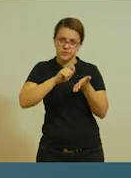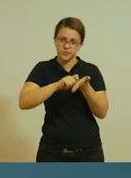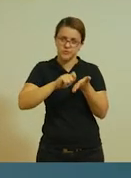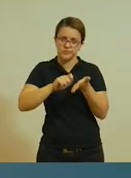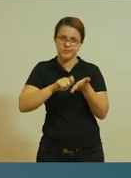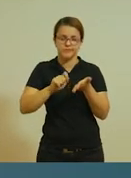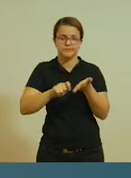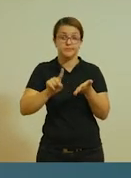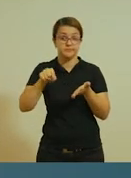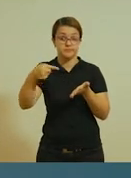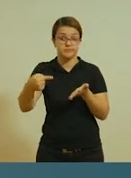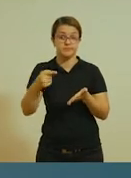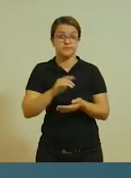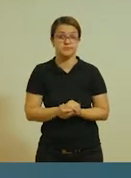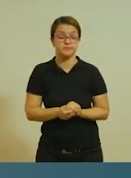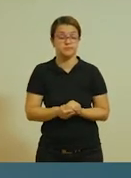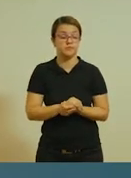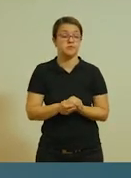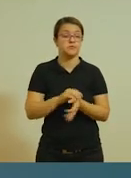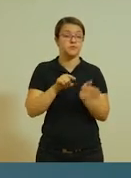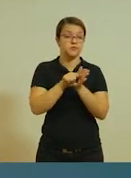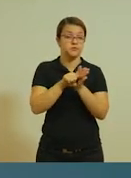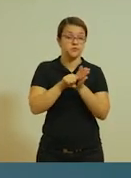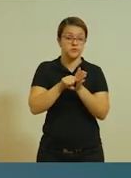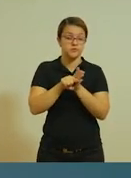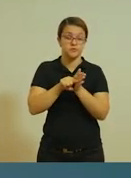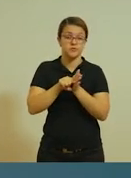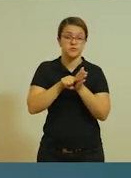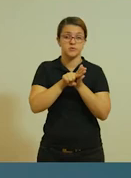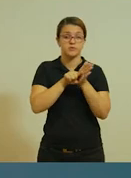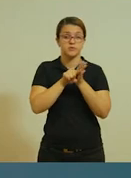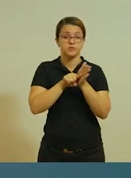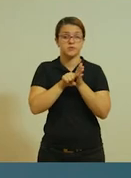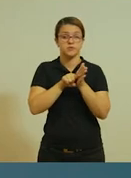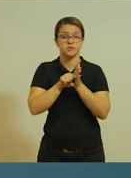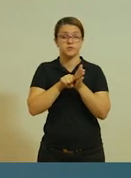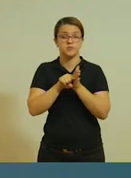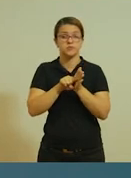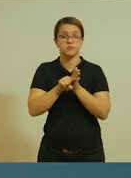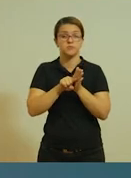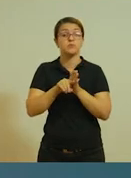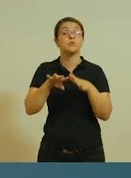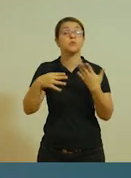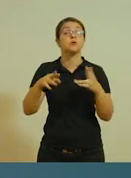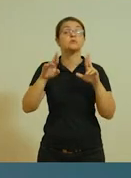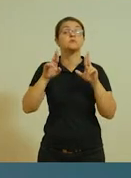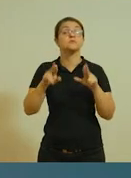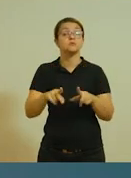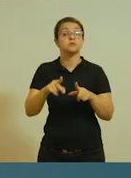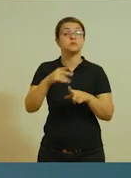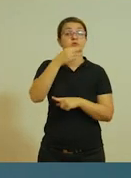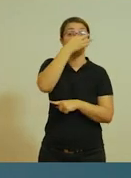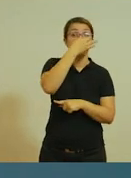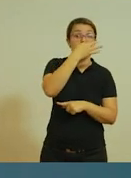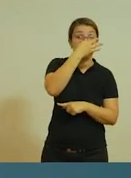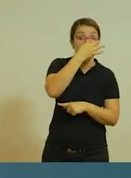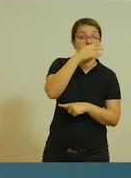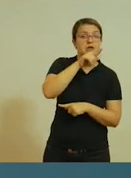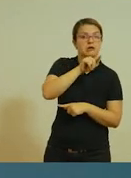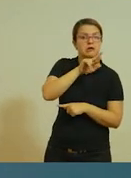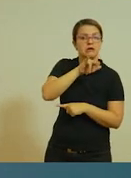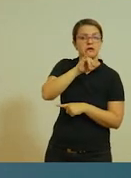sequência, vocês irão realizar uma pesquisa, onde vocês vão fazer uma pesquisa sobre qual é a diferença entre gripe